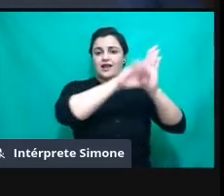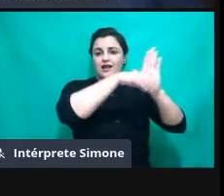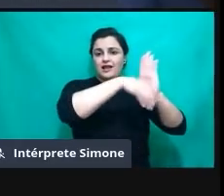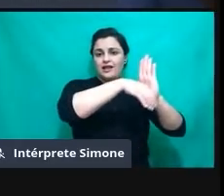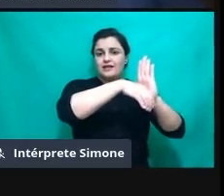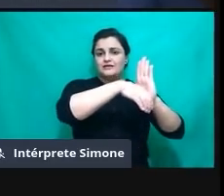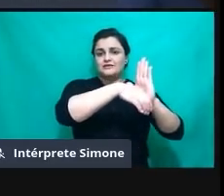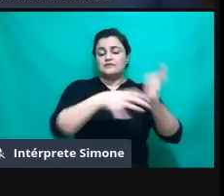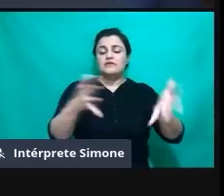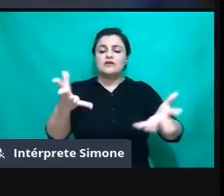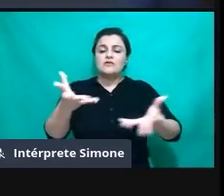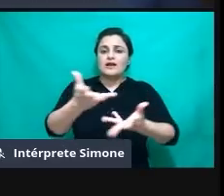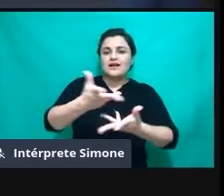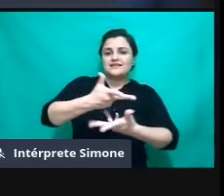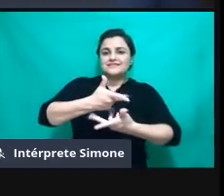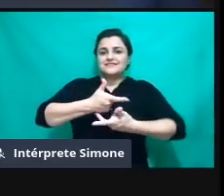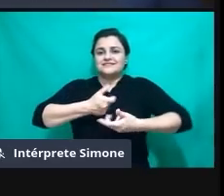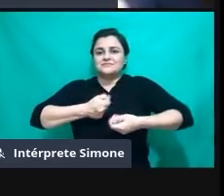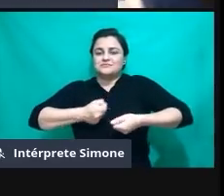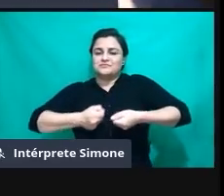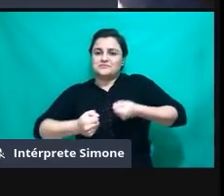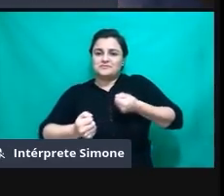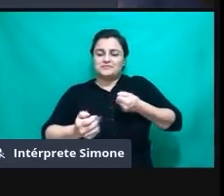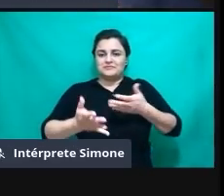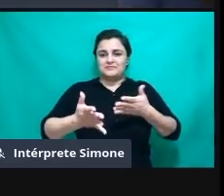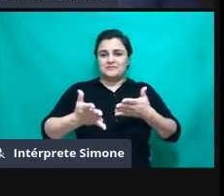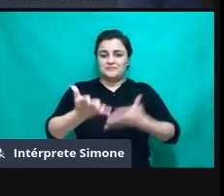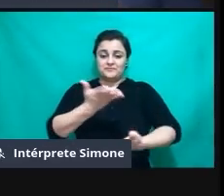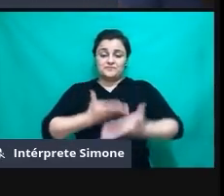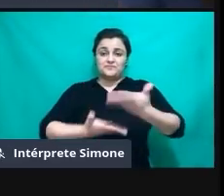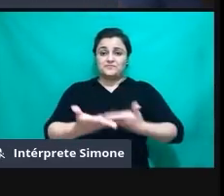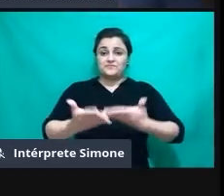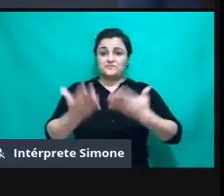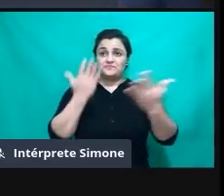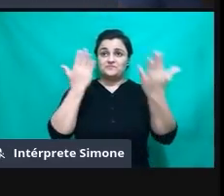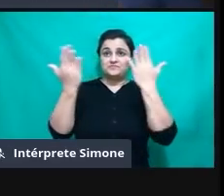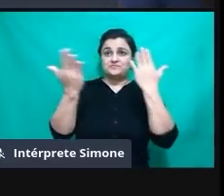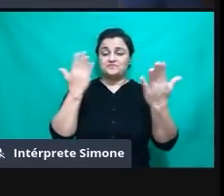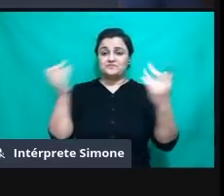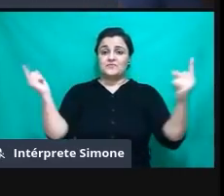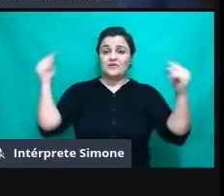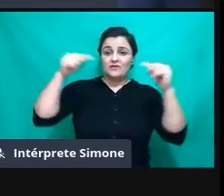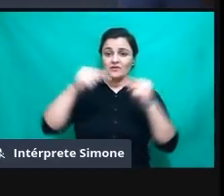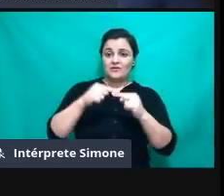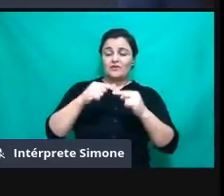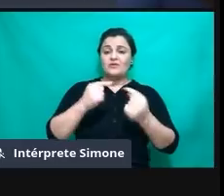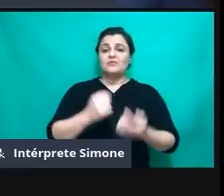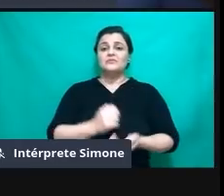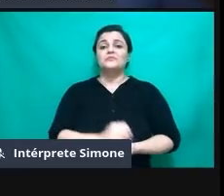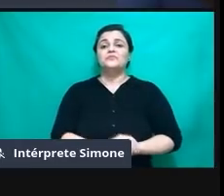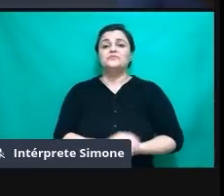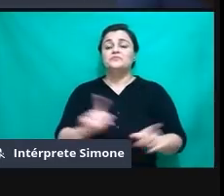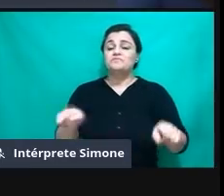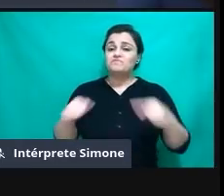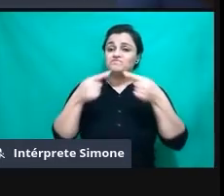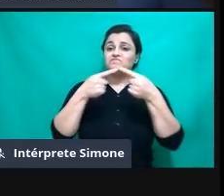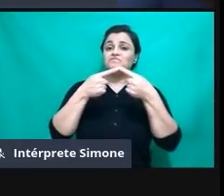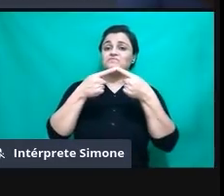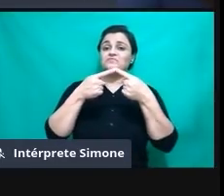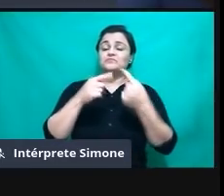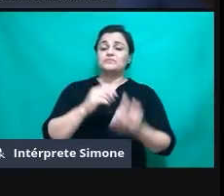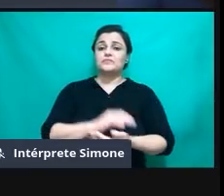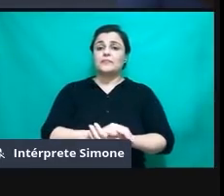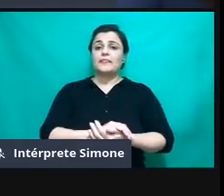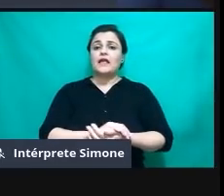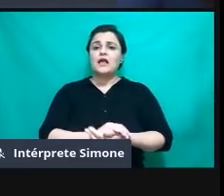relacionadas, que também são amplas, e para a gente alcançar essas habilidades com os alunos,